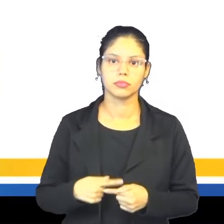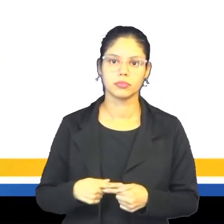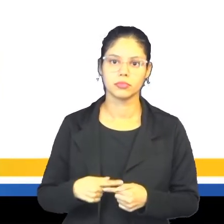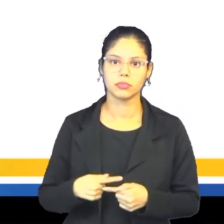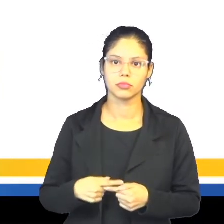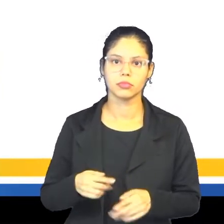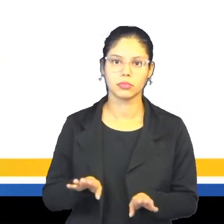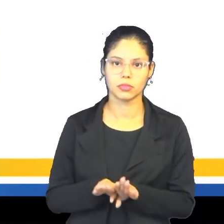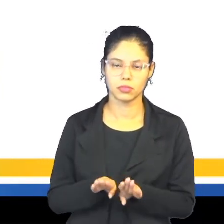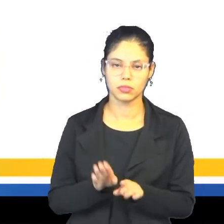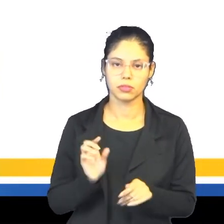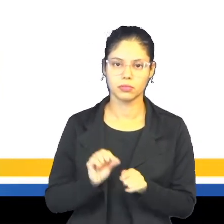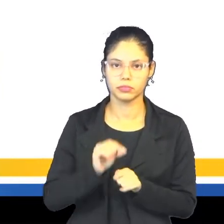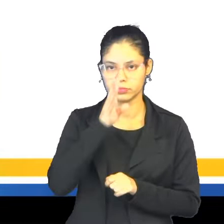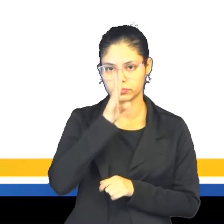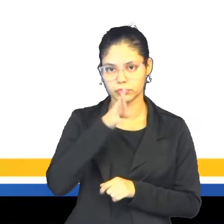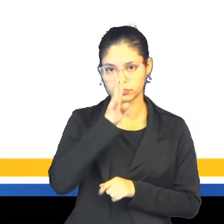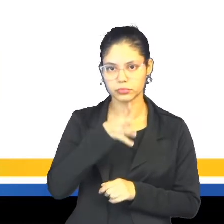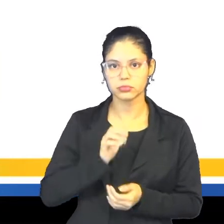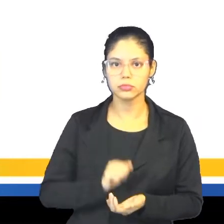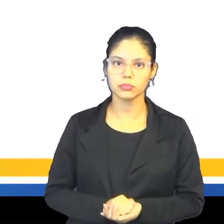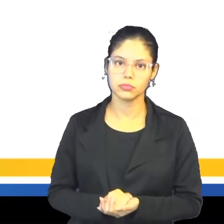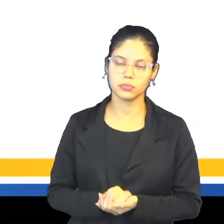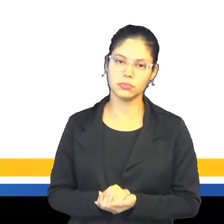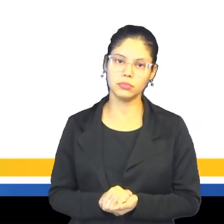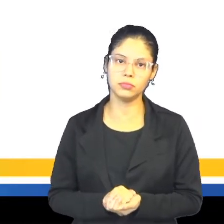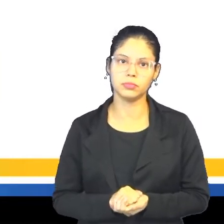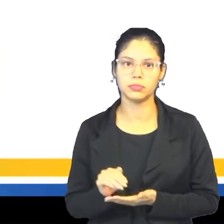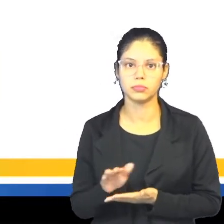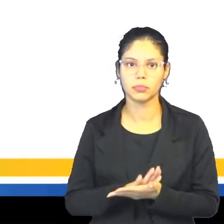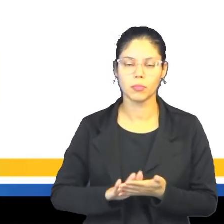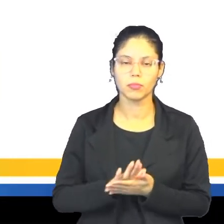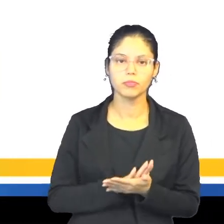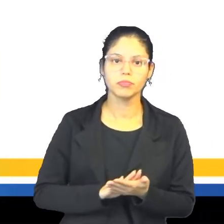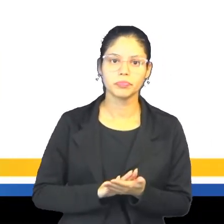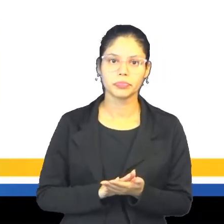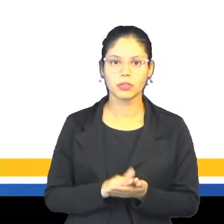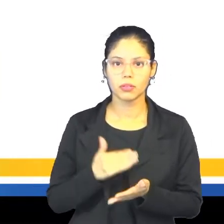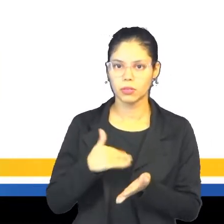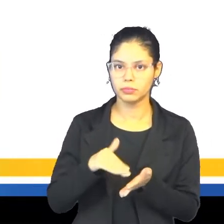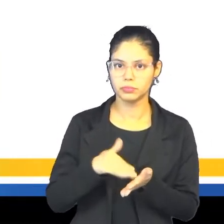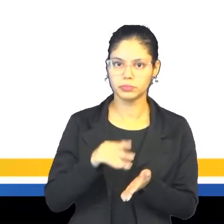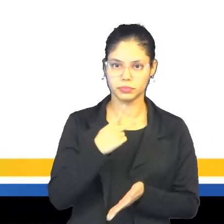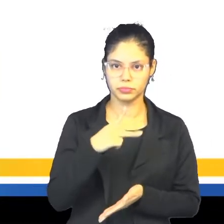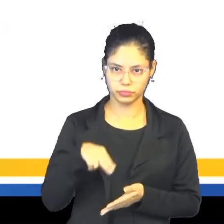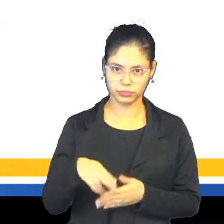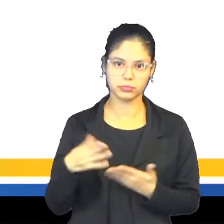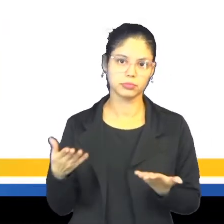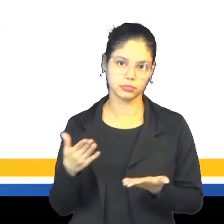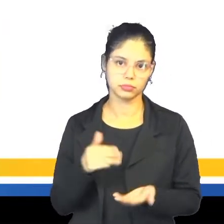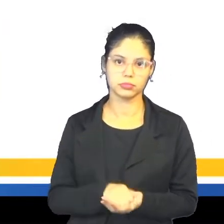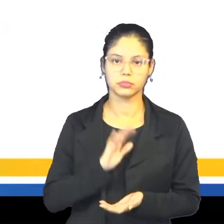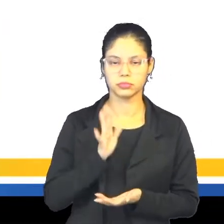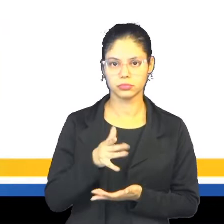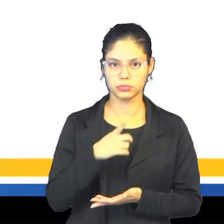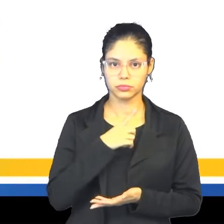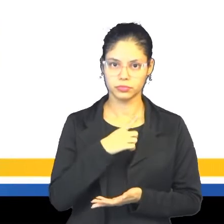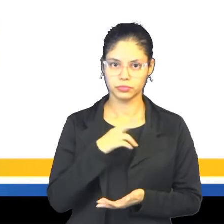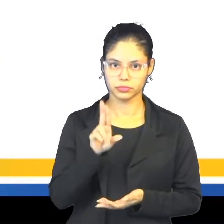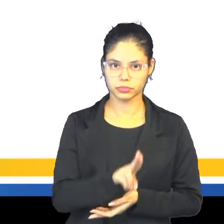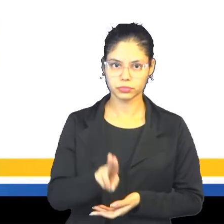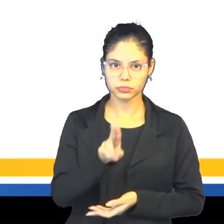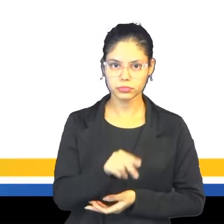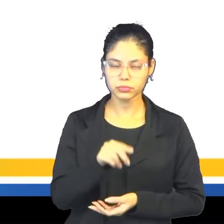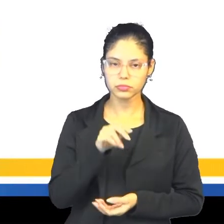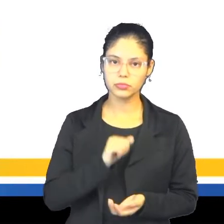para fazer uma crítica, né? Dizendo o quê? Que nada melhor do que o escritório para aprender os pronomes gramaticais, né? Já que tivemos o uso aí de